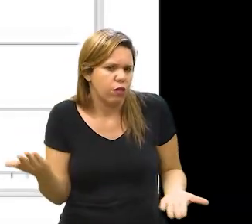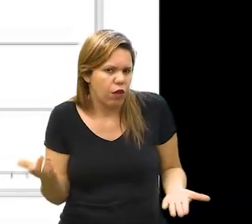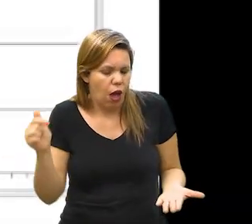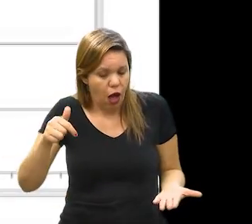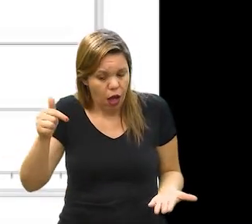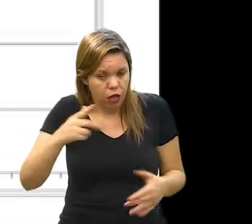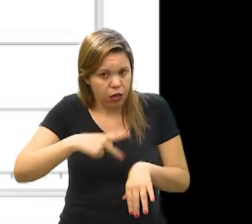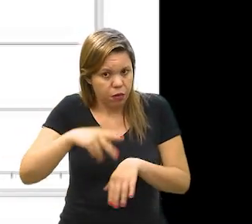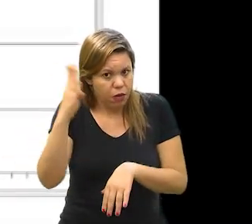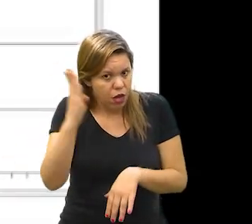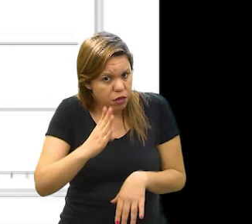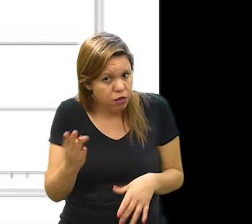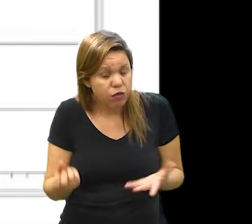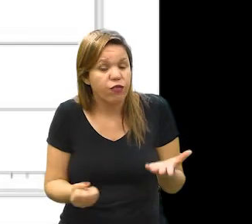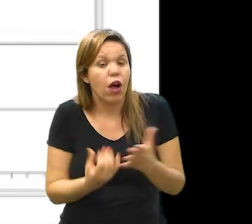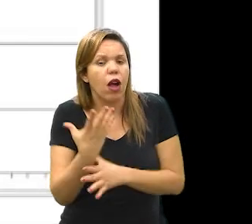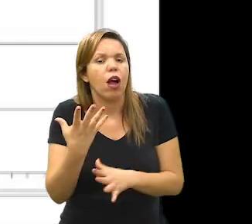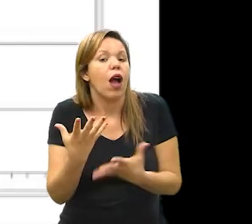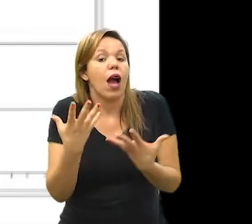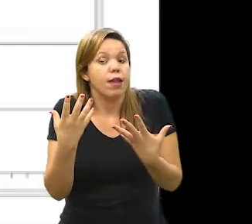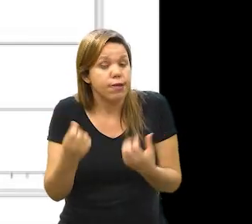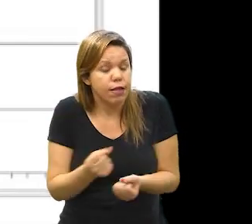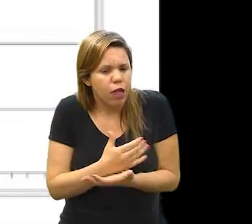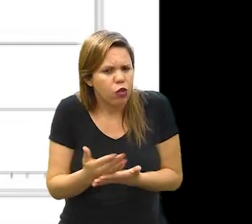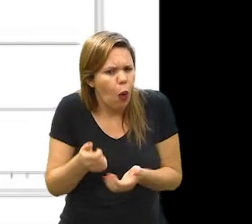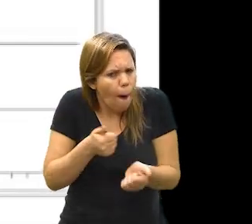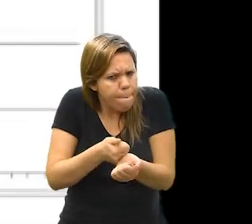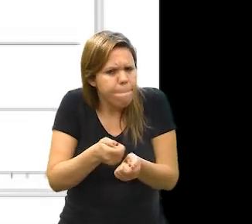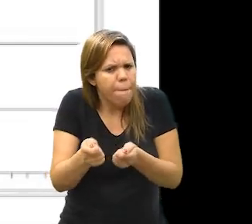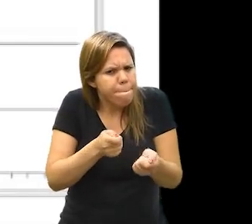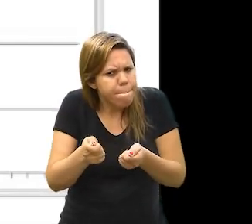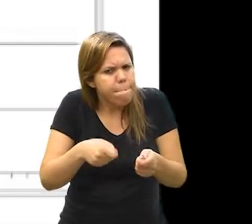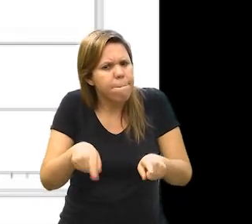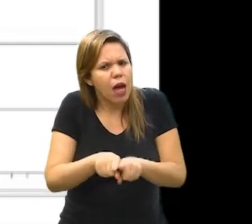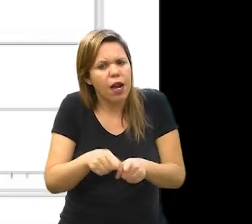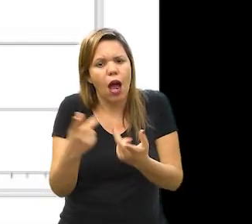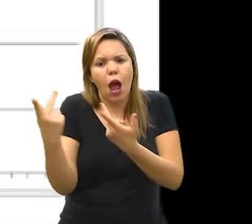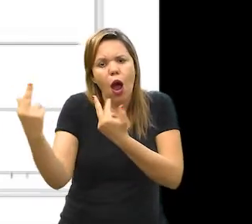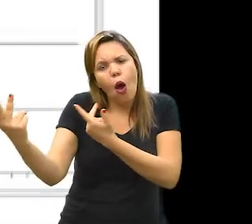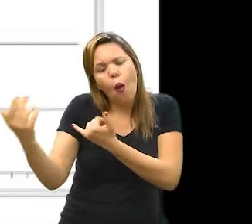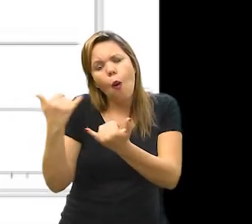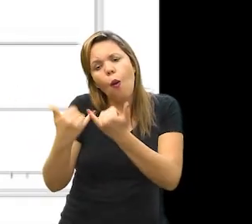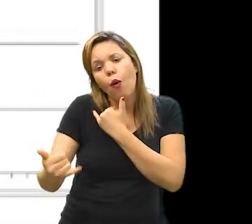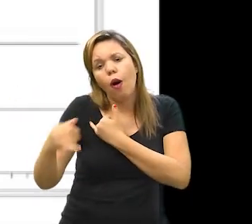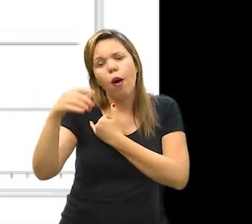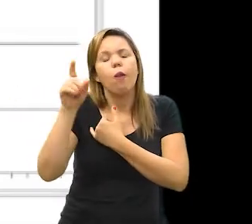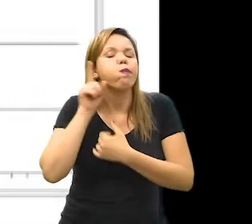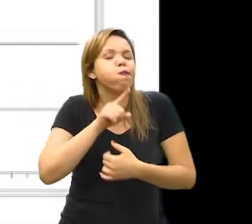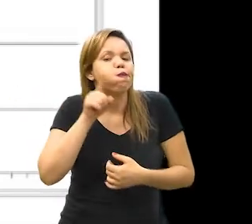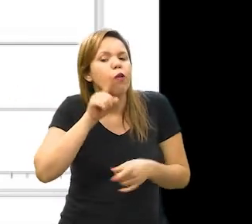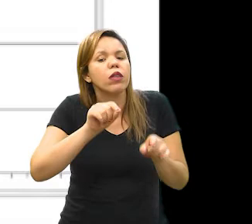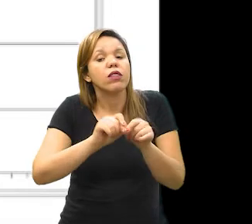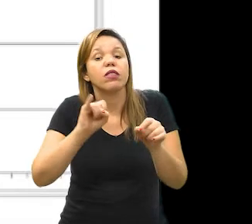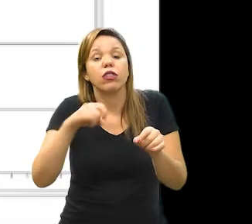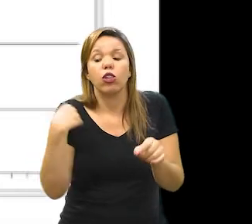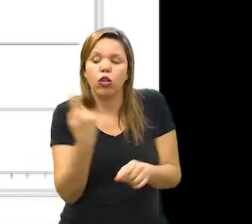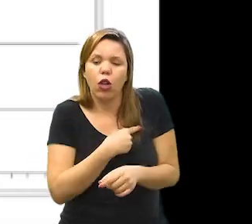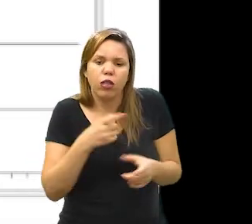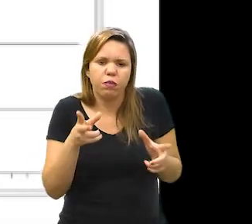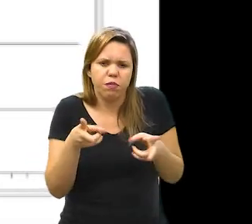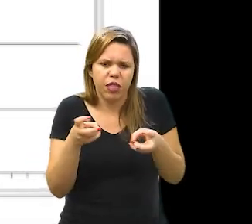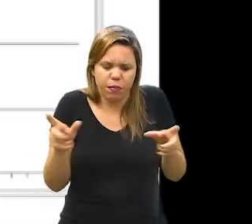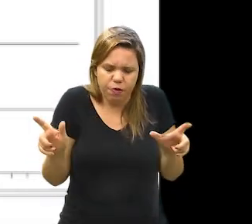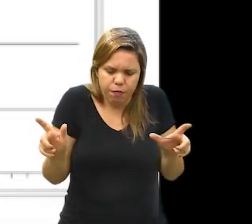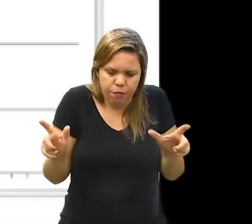se nenhuma medida de contenção tivesse sido implementada, assim como foi nos Estados Unidos. E se diminuirmos a escala, podemos ver